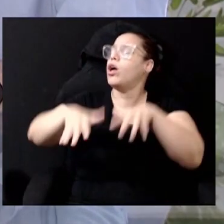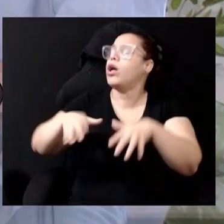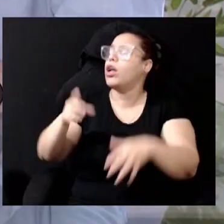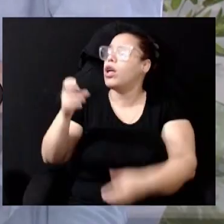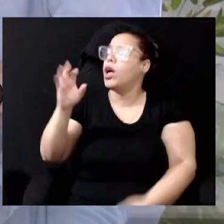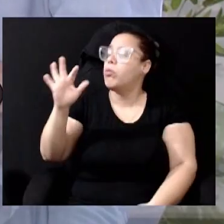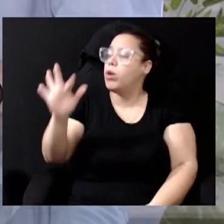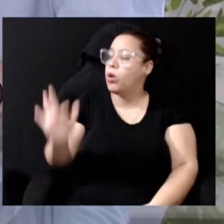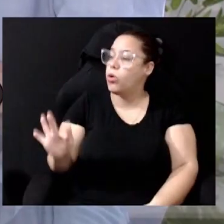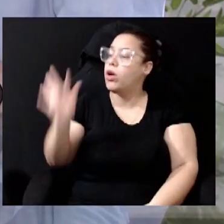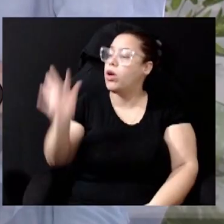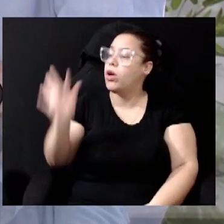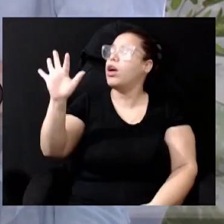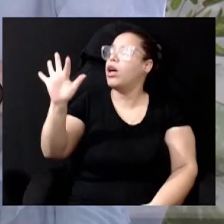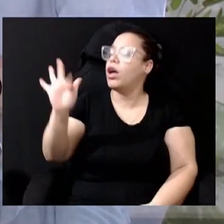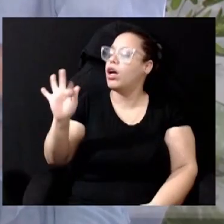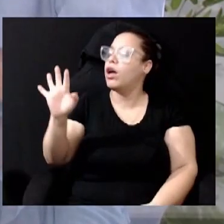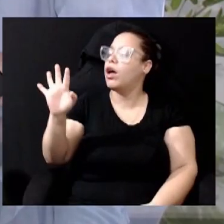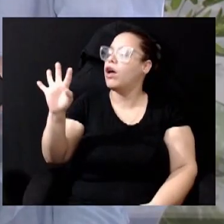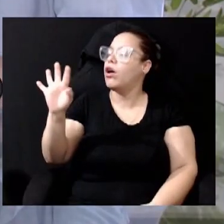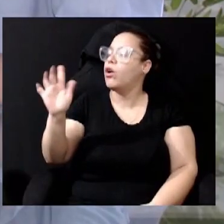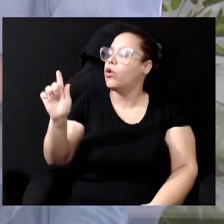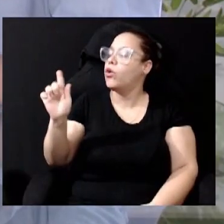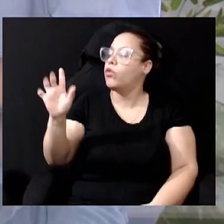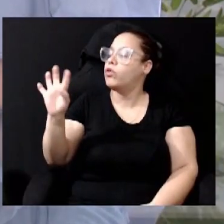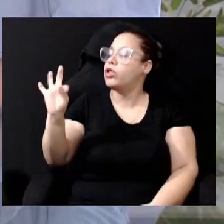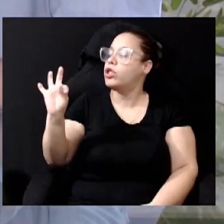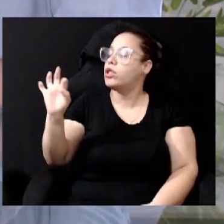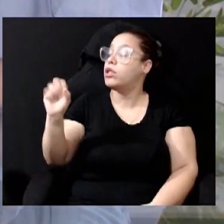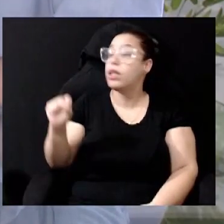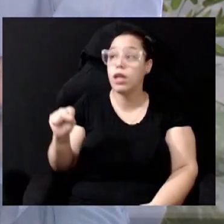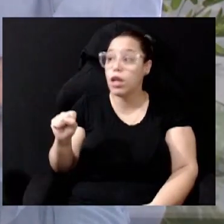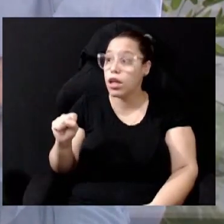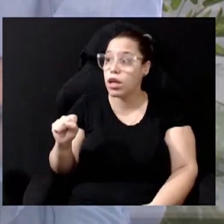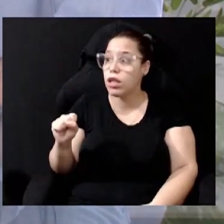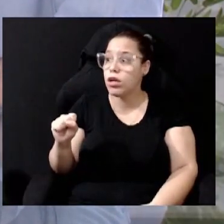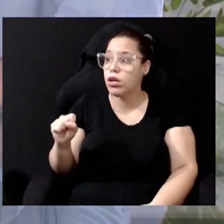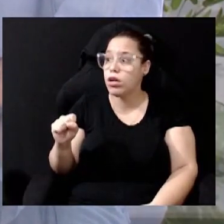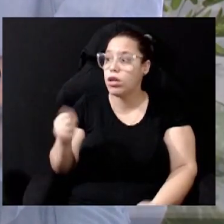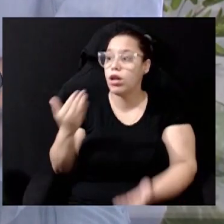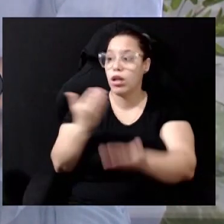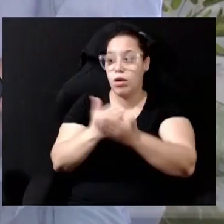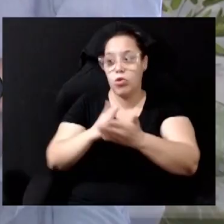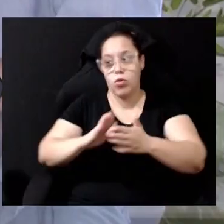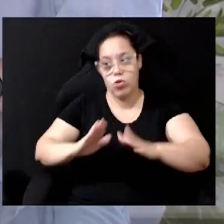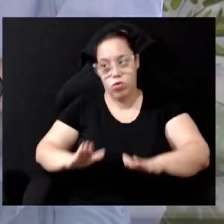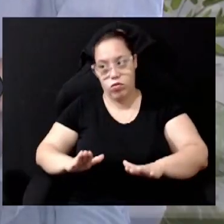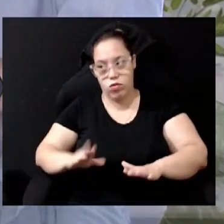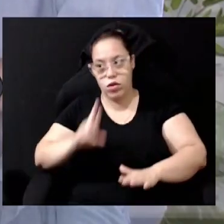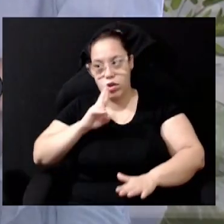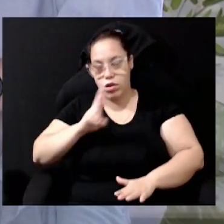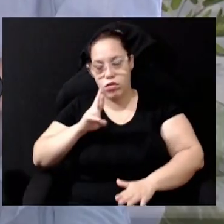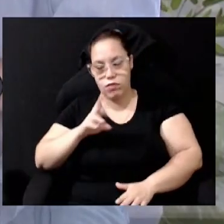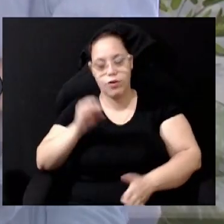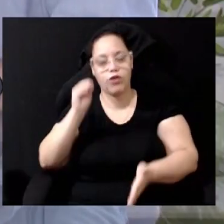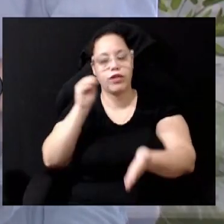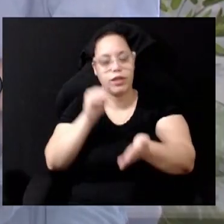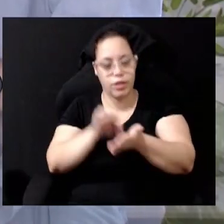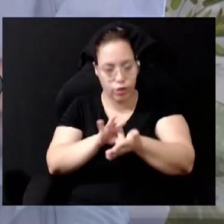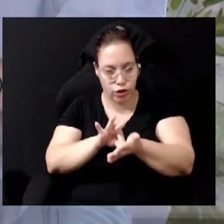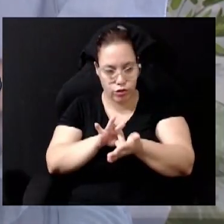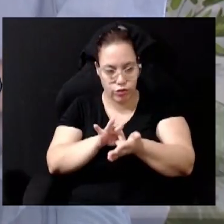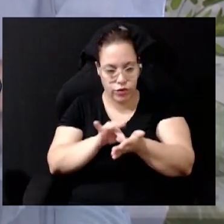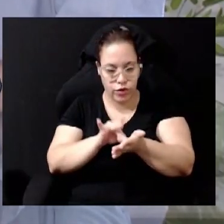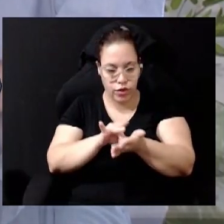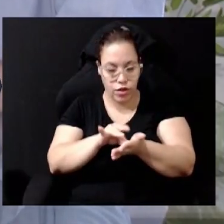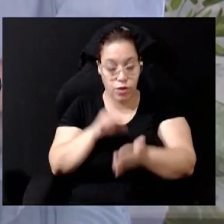problema, e a empresa pode imediatamente solucionar, se desculpar e acabou o problema. Agora, se realmente existe uma má